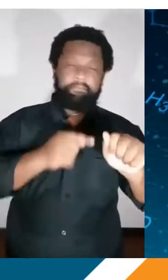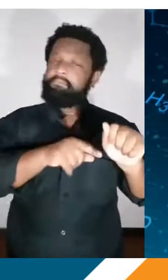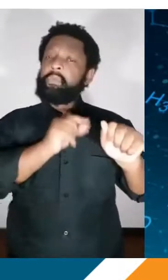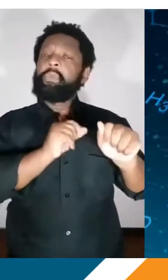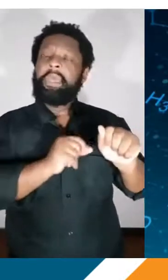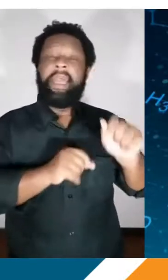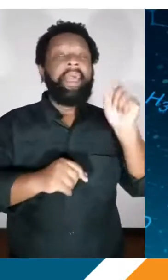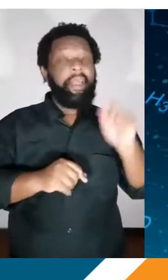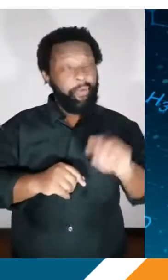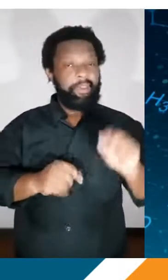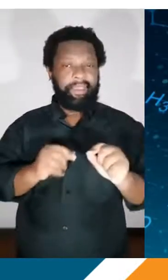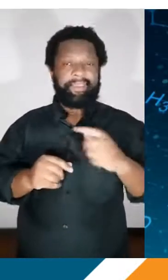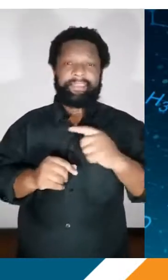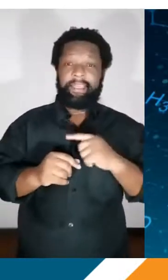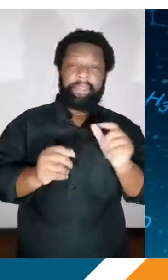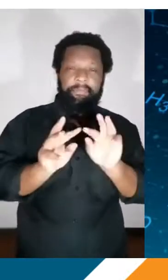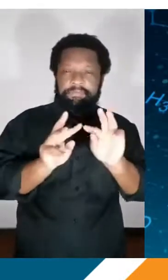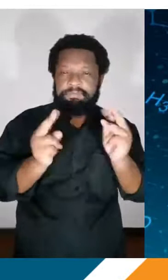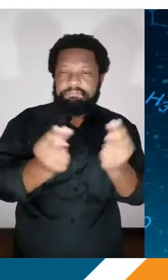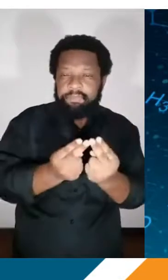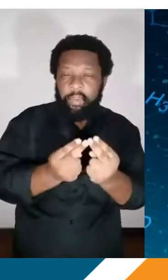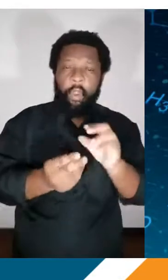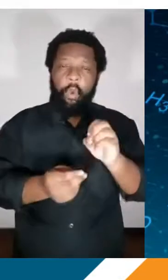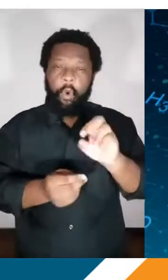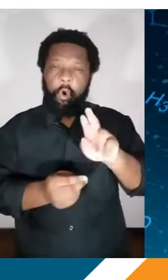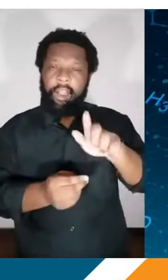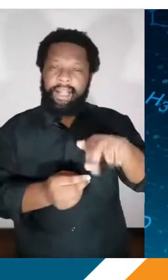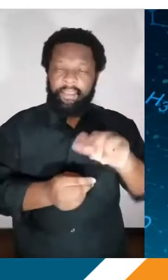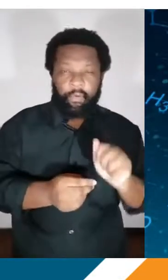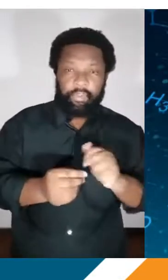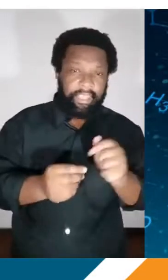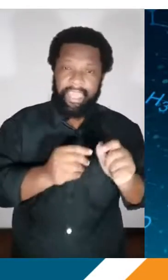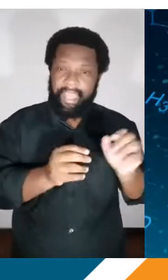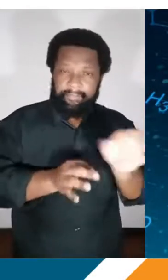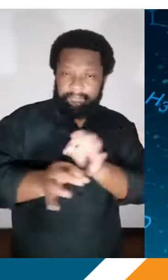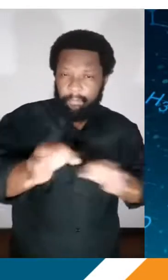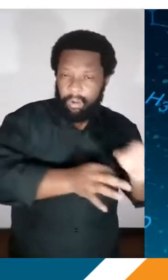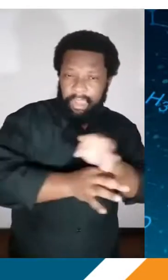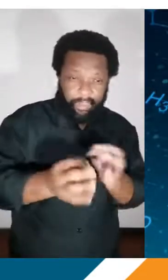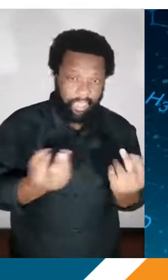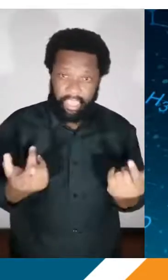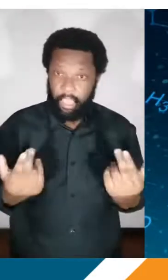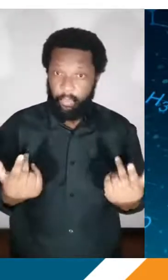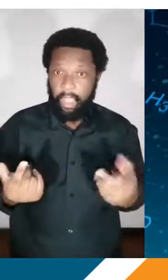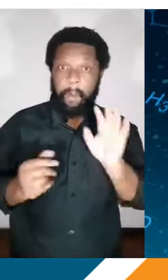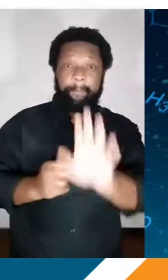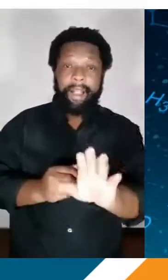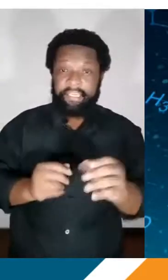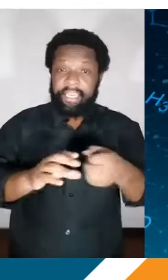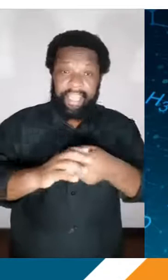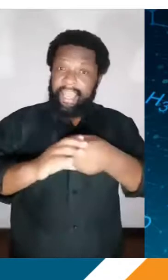uma recapitulada, isomeria nada mais nada menos, são compostos orgânicos em que apresentam a mesma fórmula molecular, mas